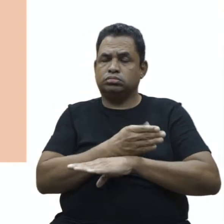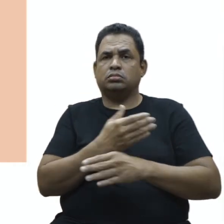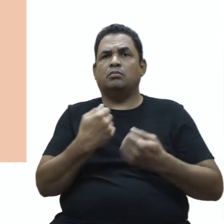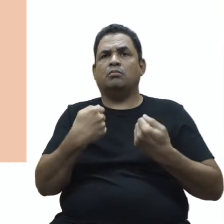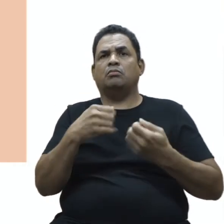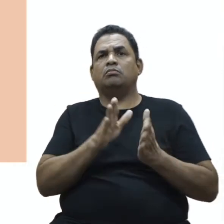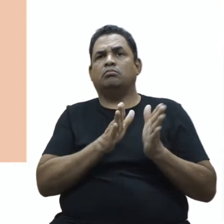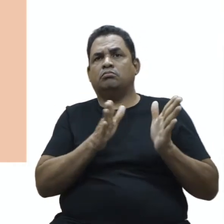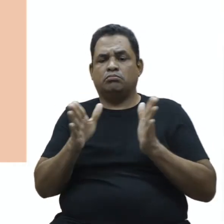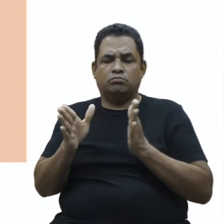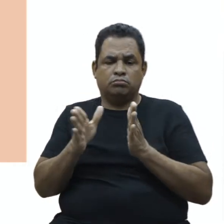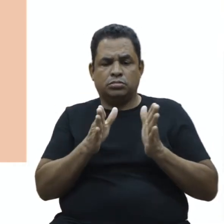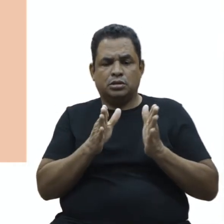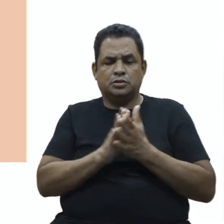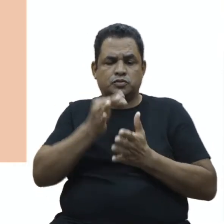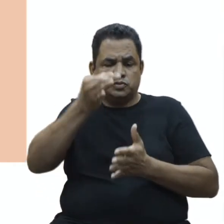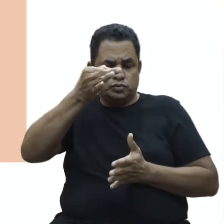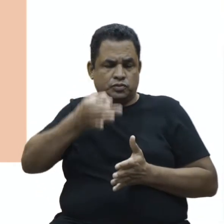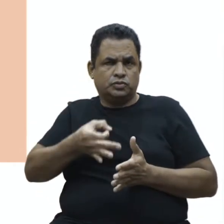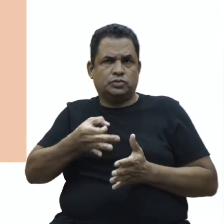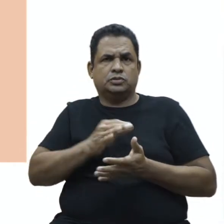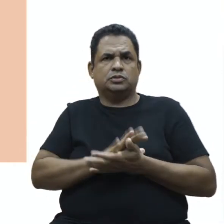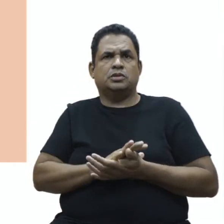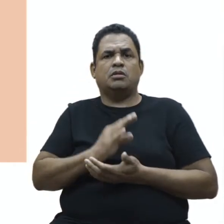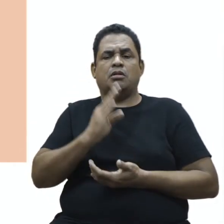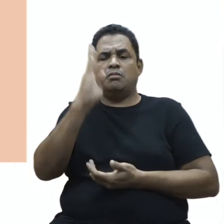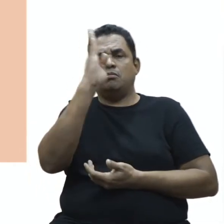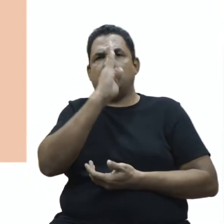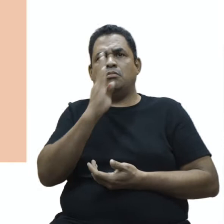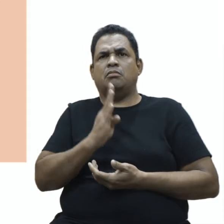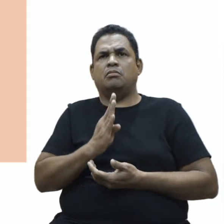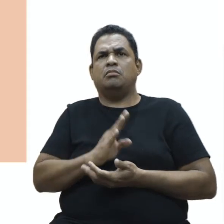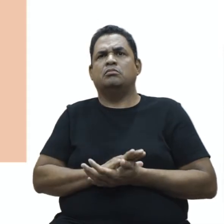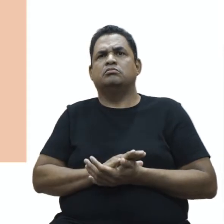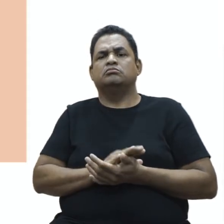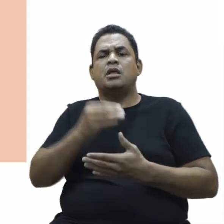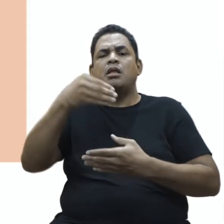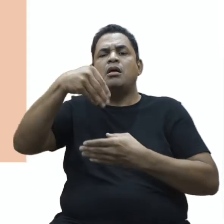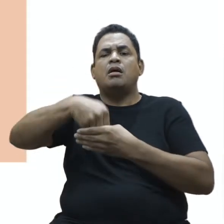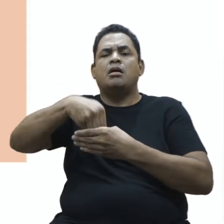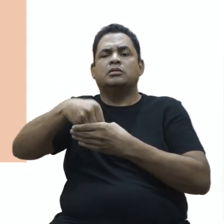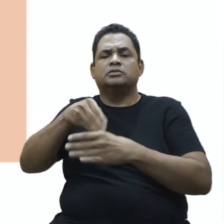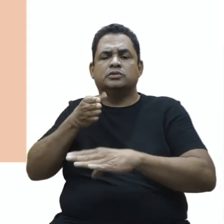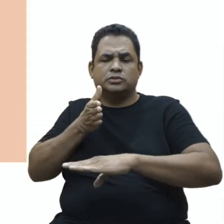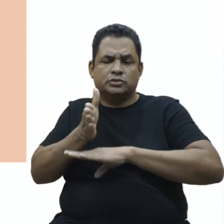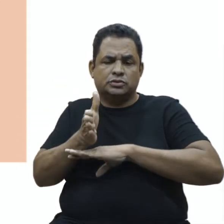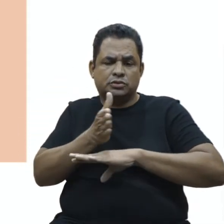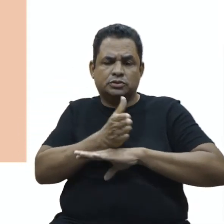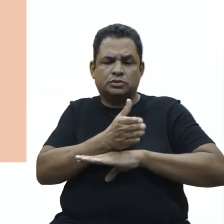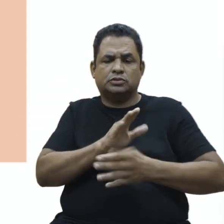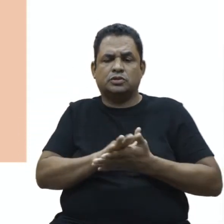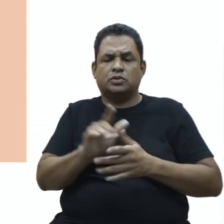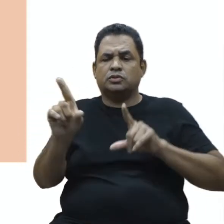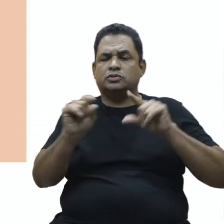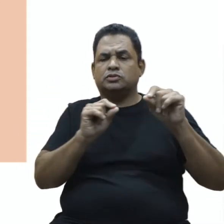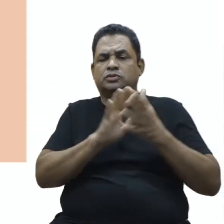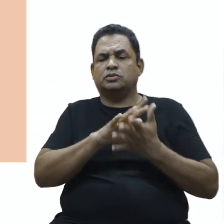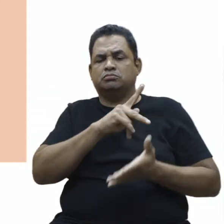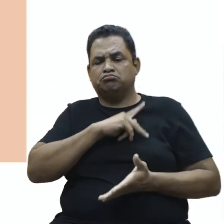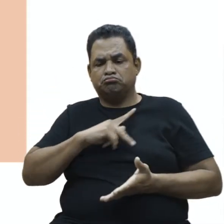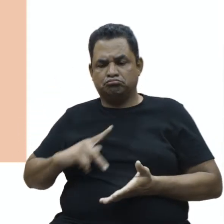tempo determinado. No caso do Brasil, são eleições diretas, não é verdade? Nós escolhemos o